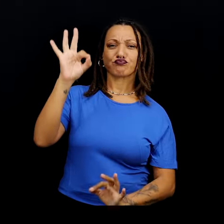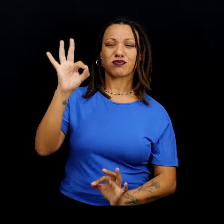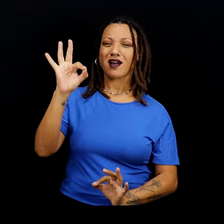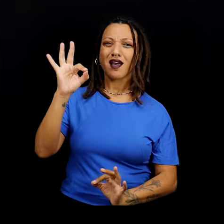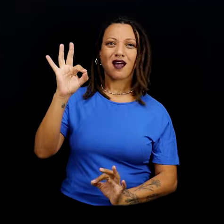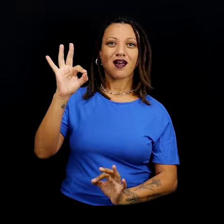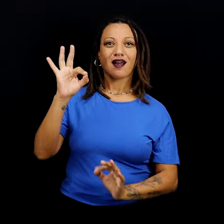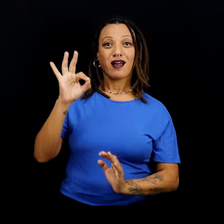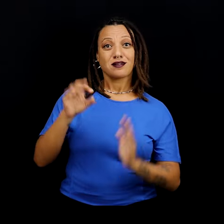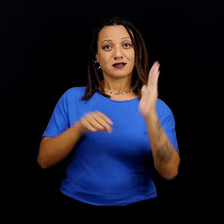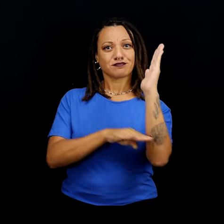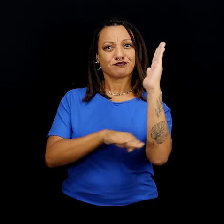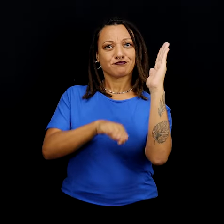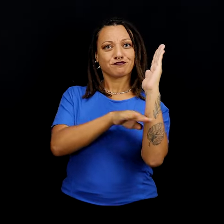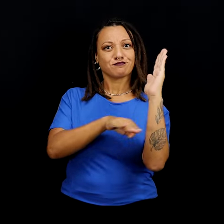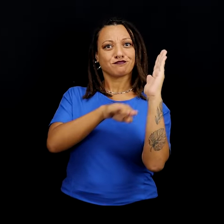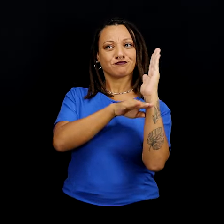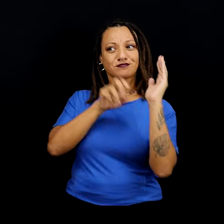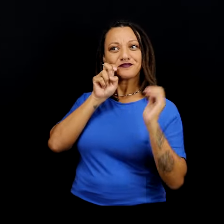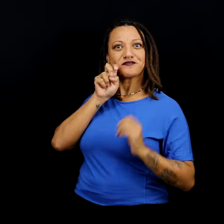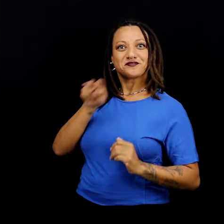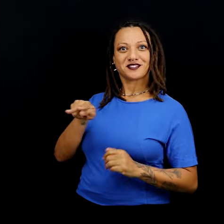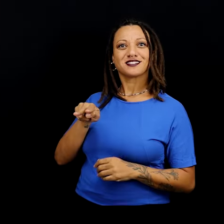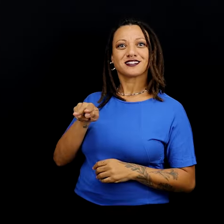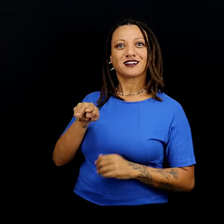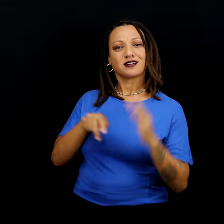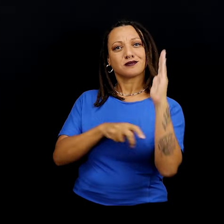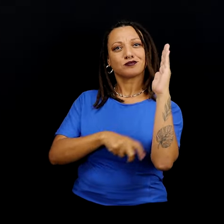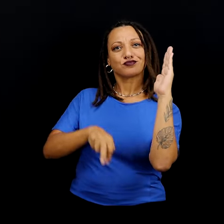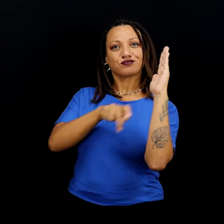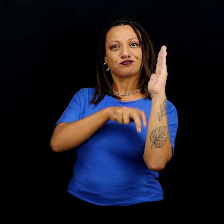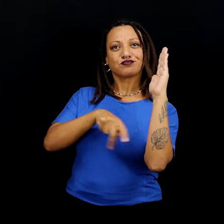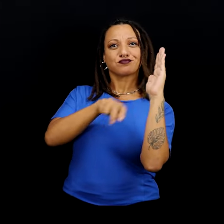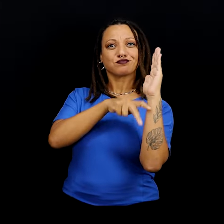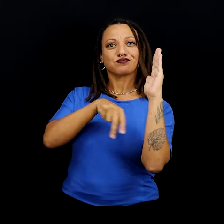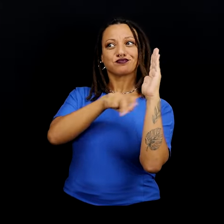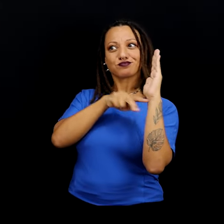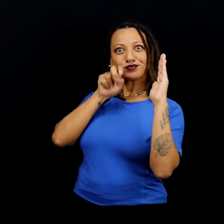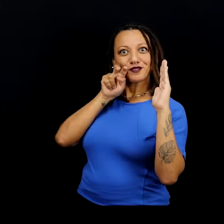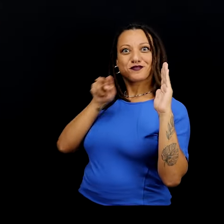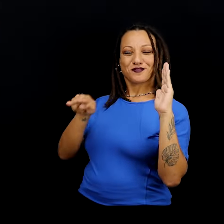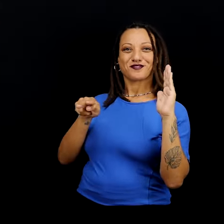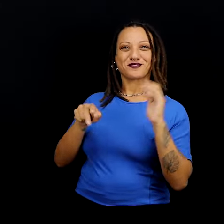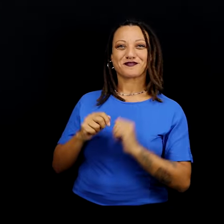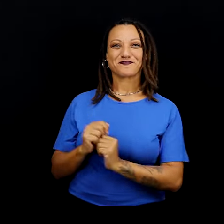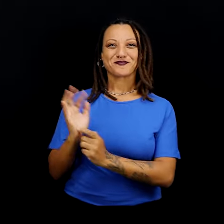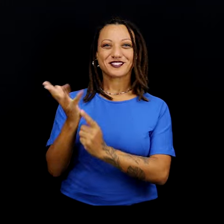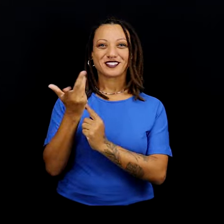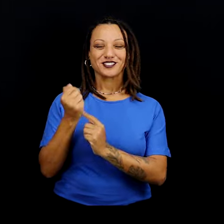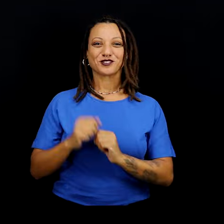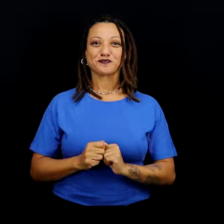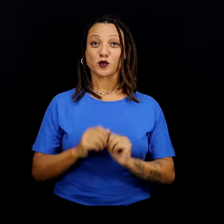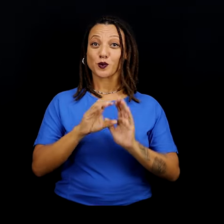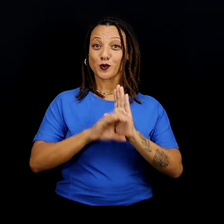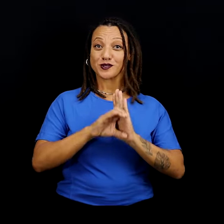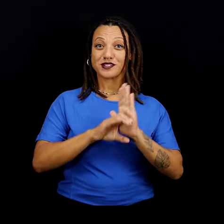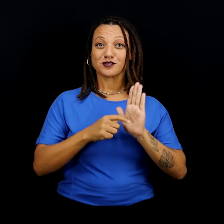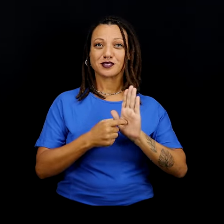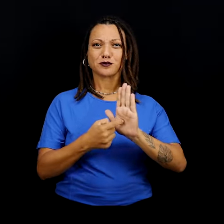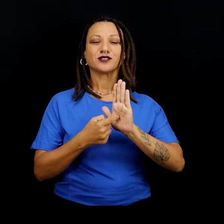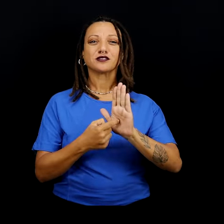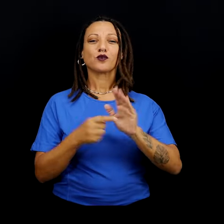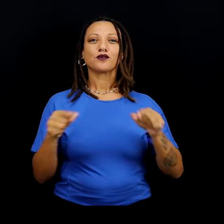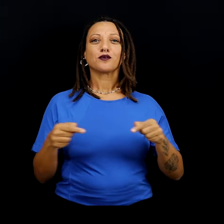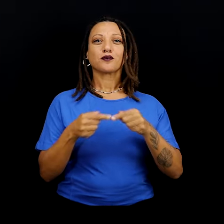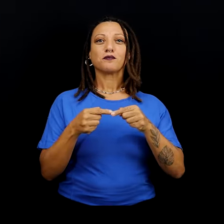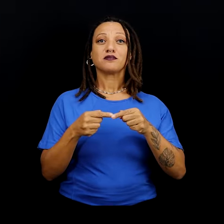os andares, que a pessoa já identifica a exposição enquanto sobe a escada. O conceito dessa exposição, ele vem muito de